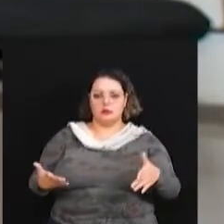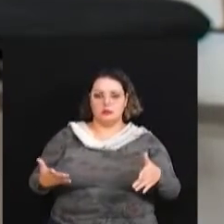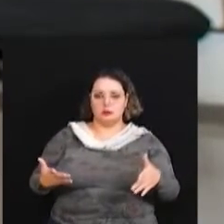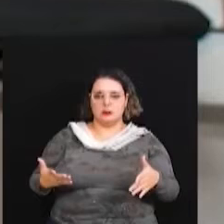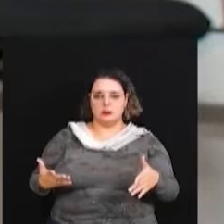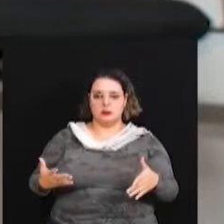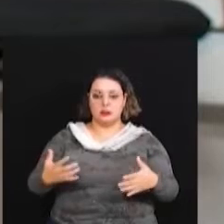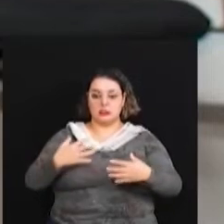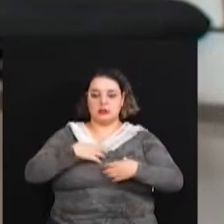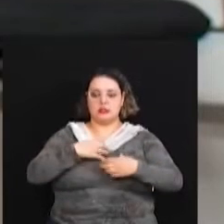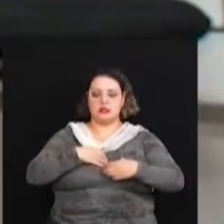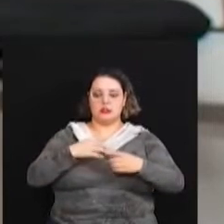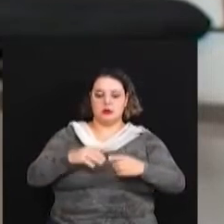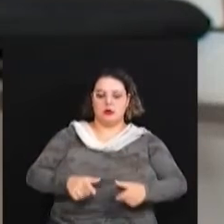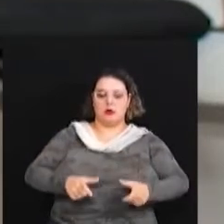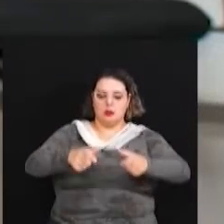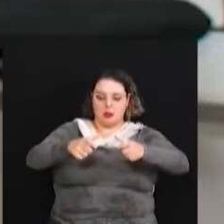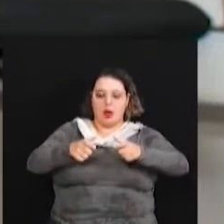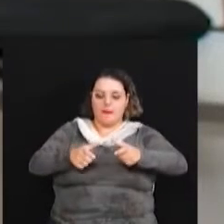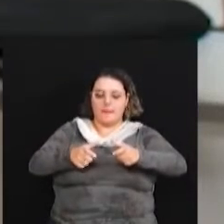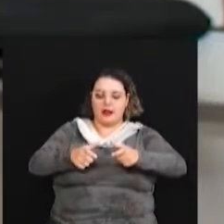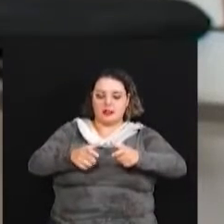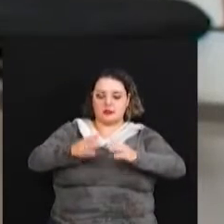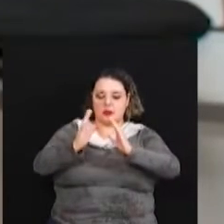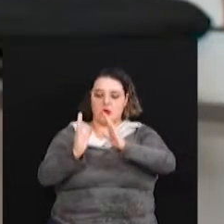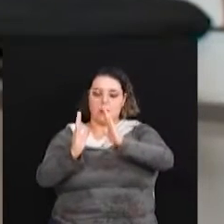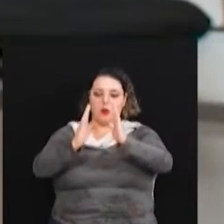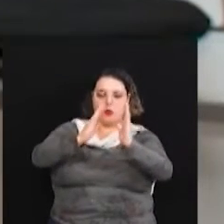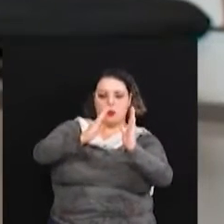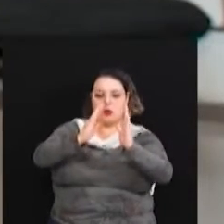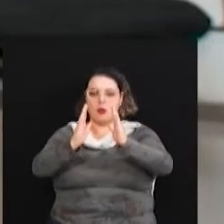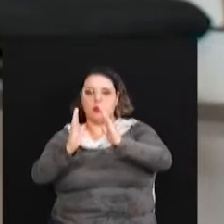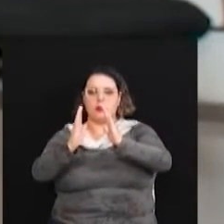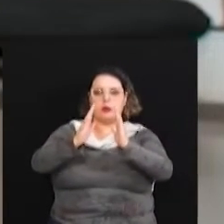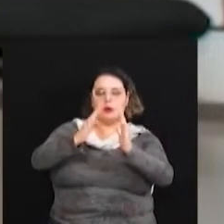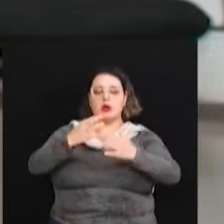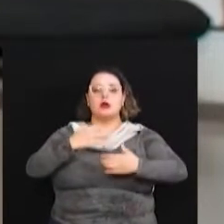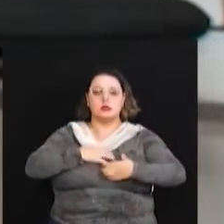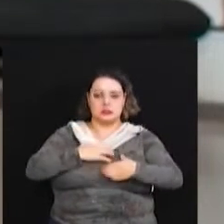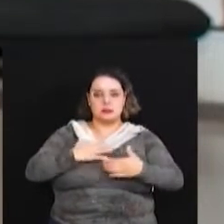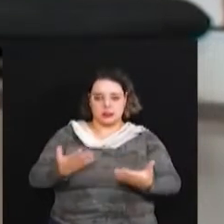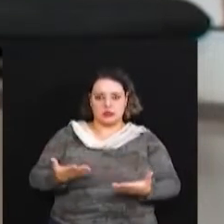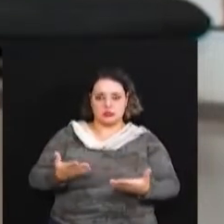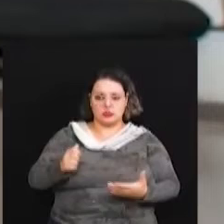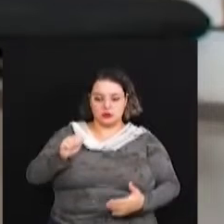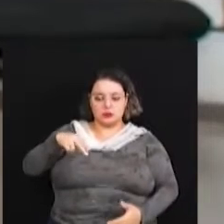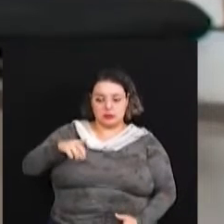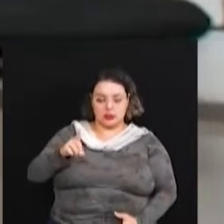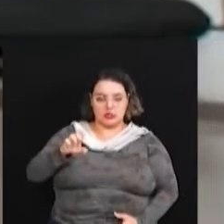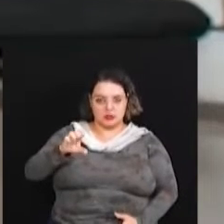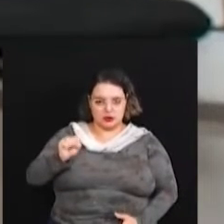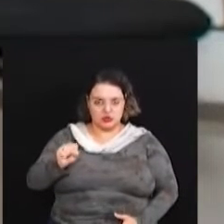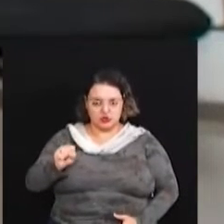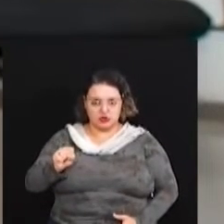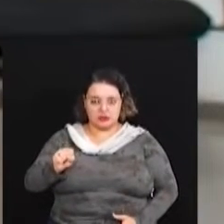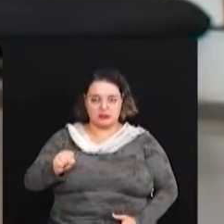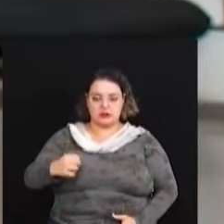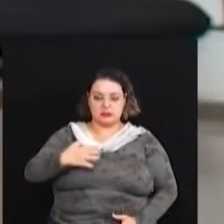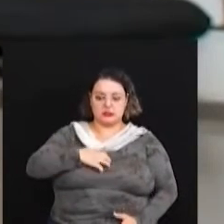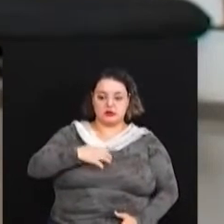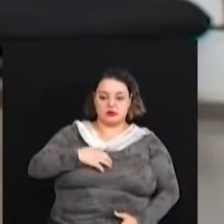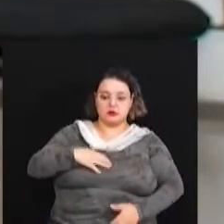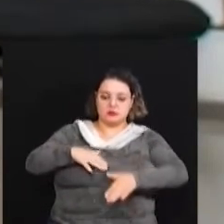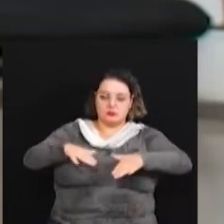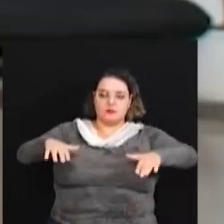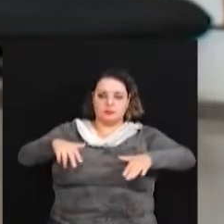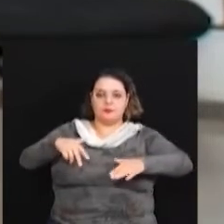nesse sistema de pêndulo, né? Dificilmente sismos dessa magnitude lá nos Andes são sentidos por quem está na superfície aqui,